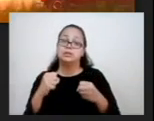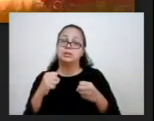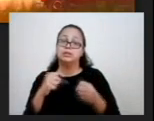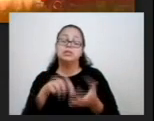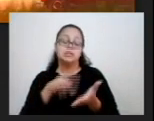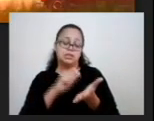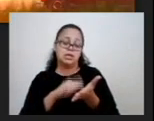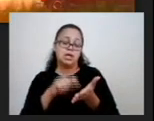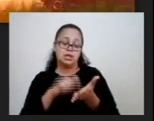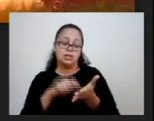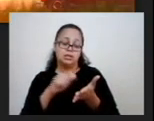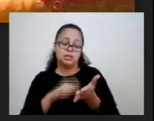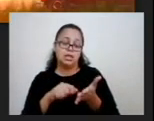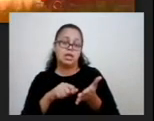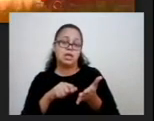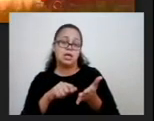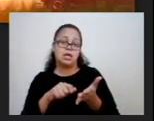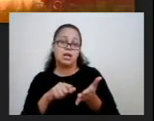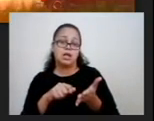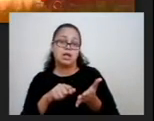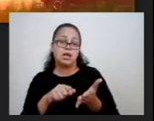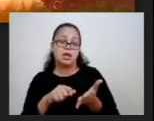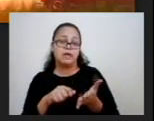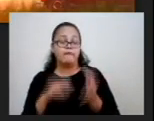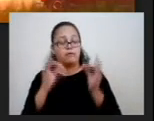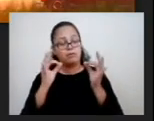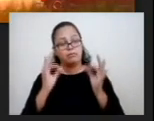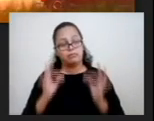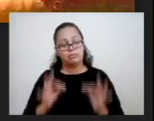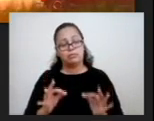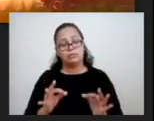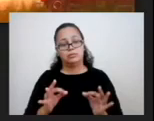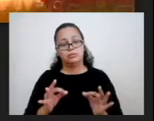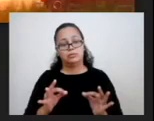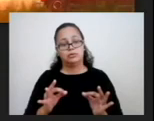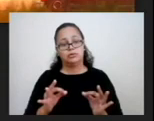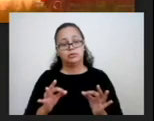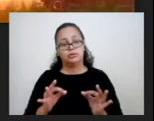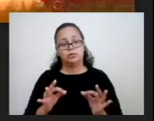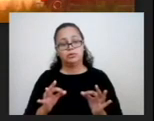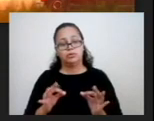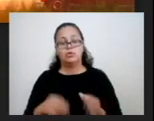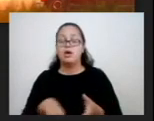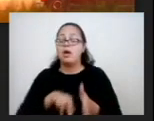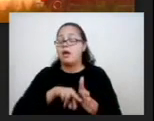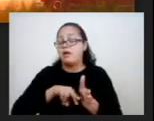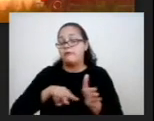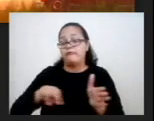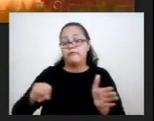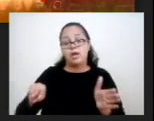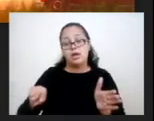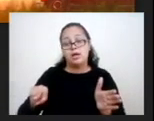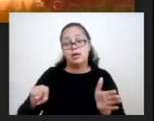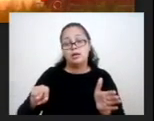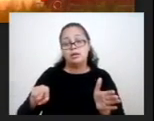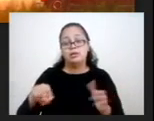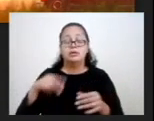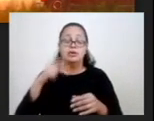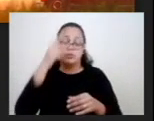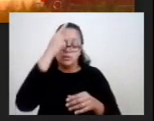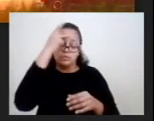for uma rede social para o jovem, então você pode usar uma linguagem mais informal. Você varia sempre de acordo com o seu